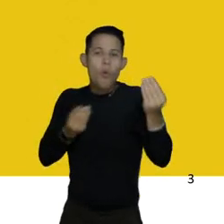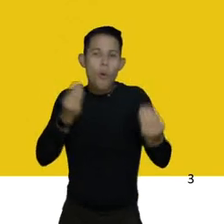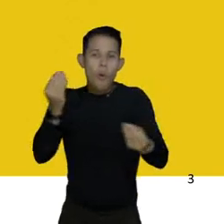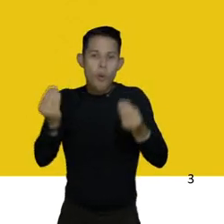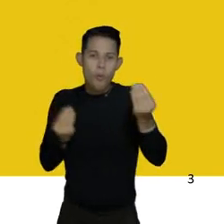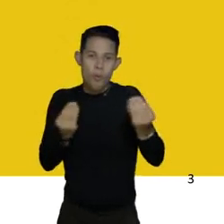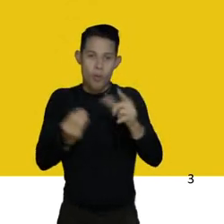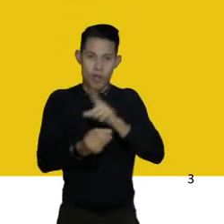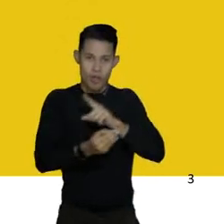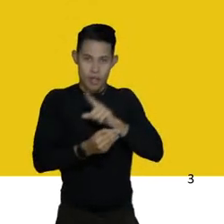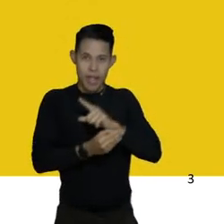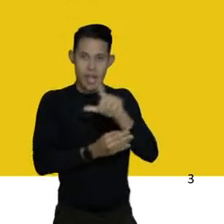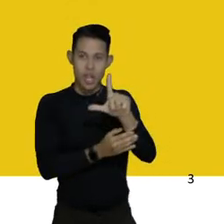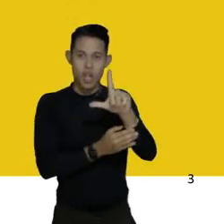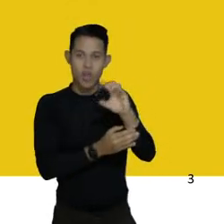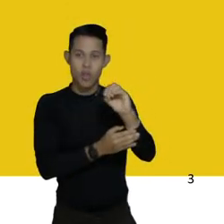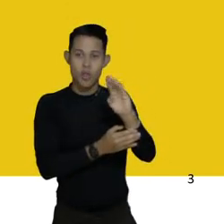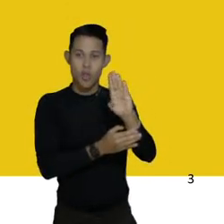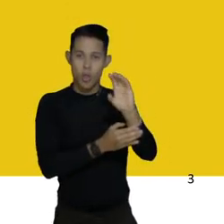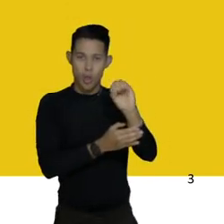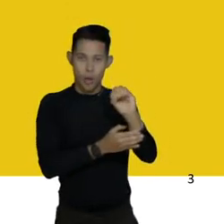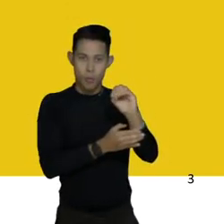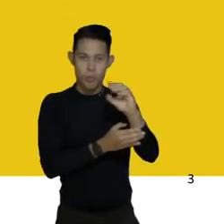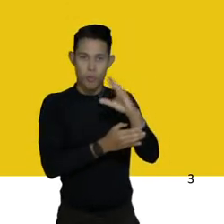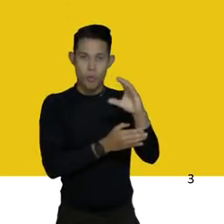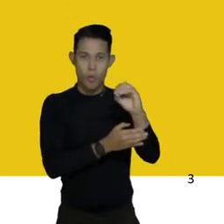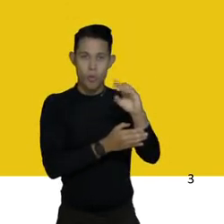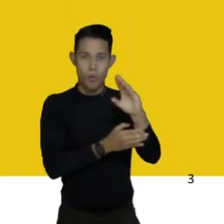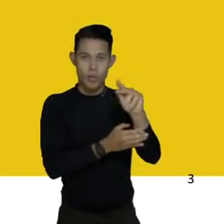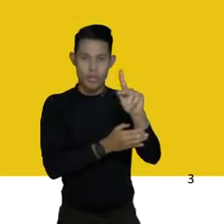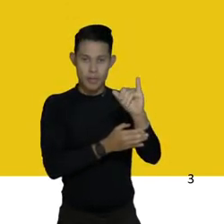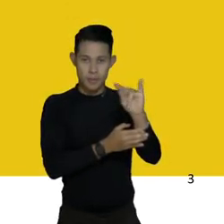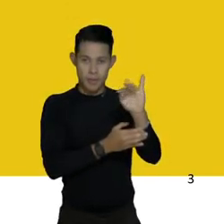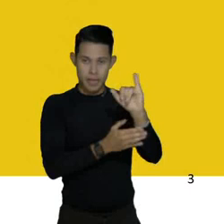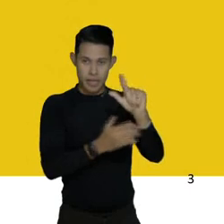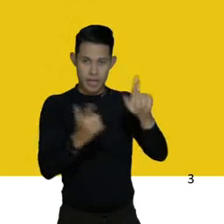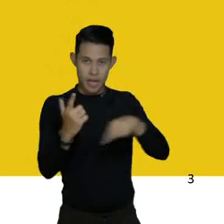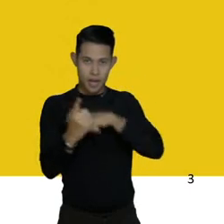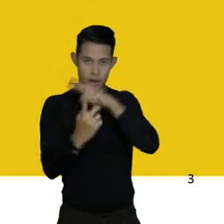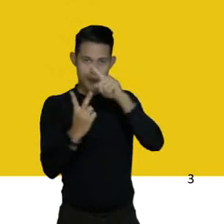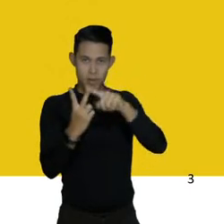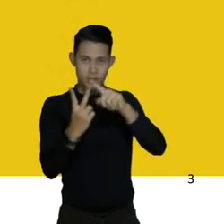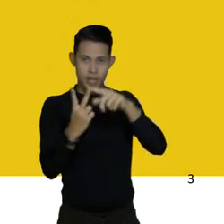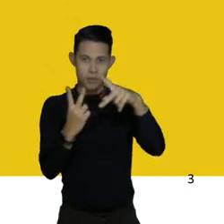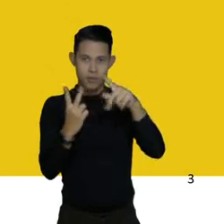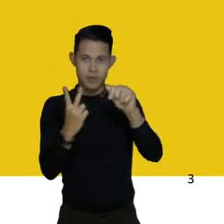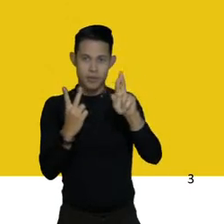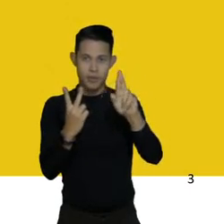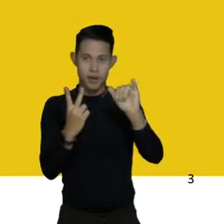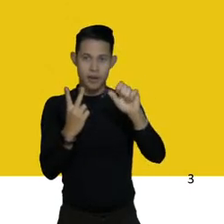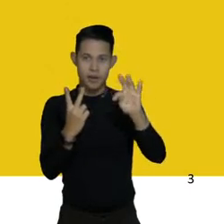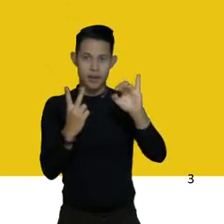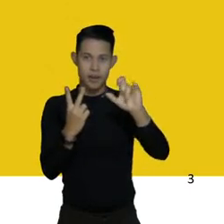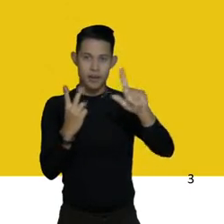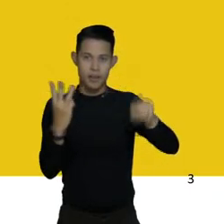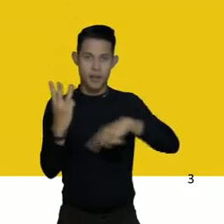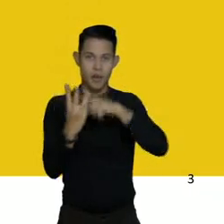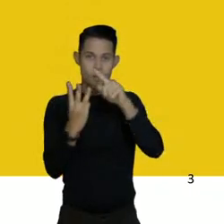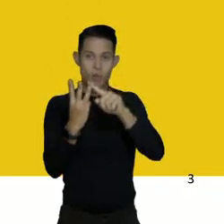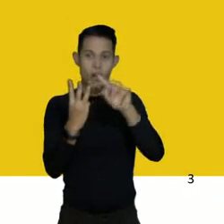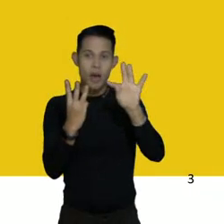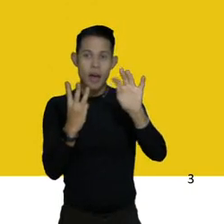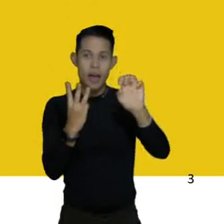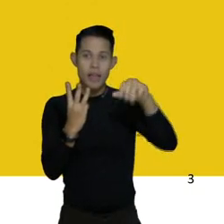que também tem que ver muito com a visão o parietal e temporal né E eles em conjunto eles vão